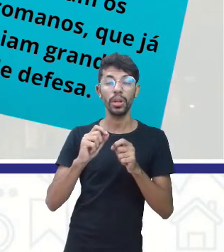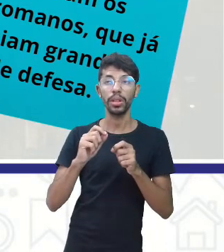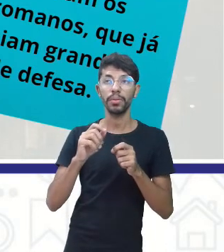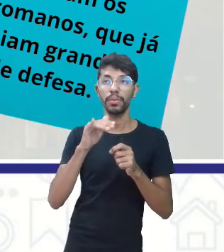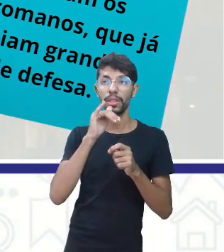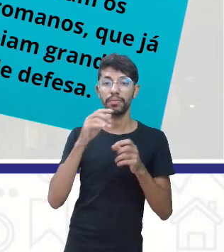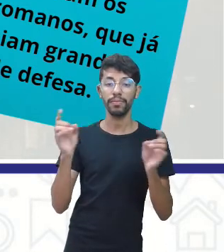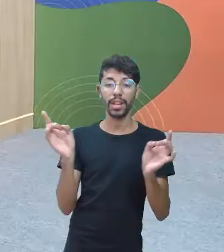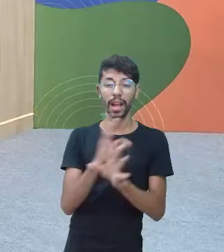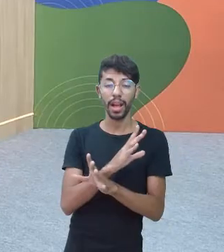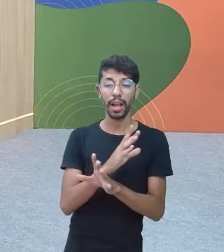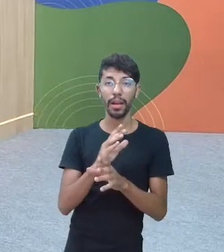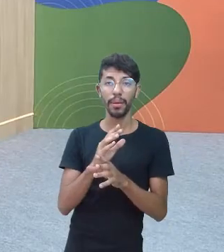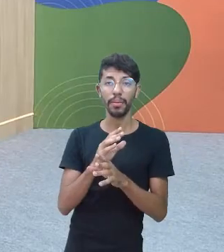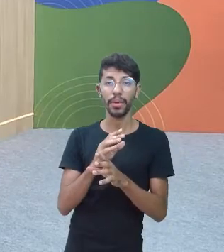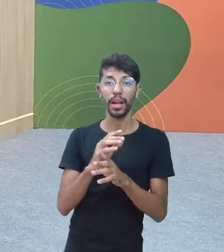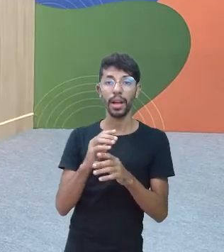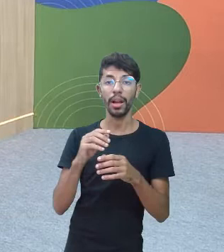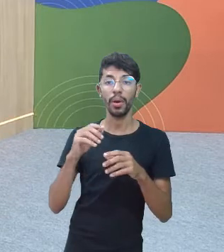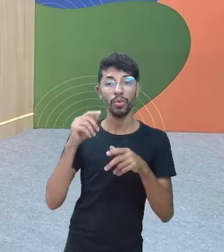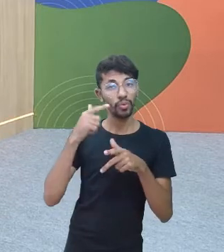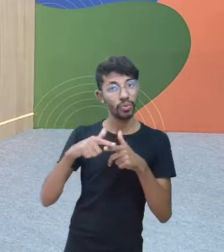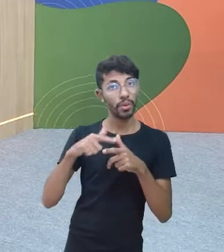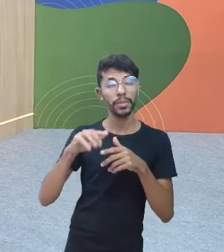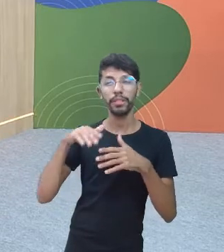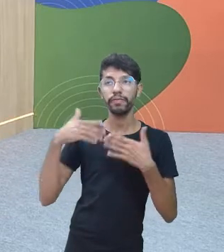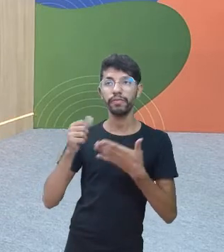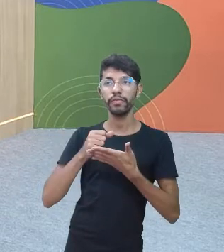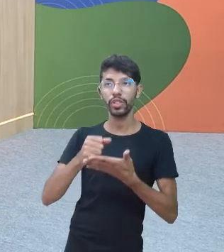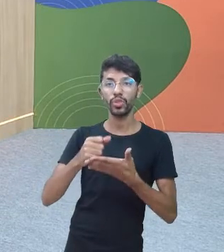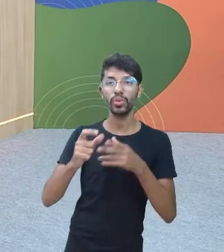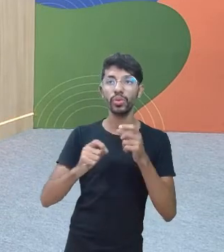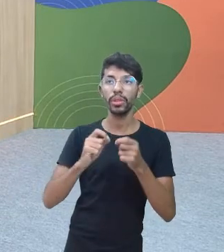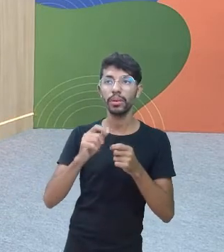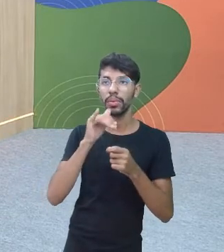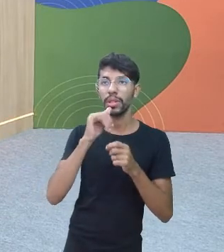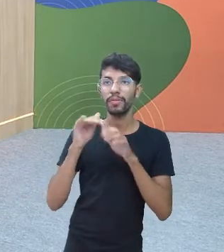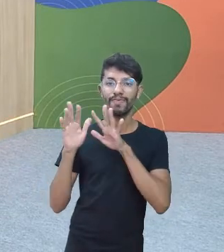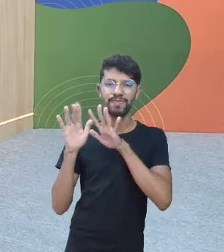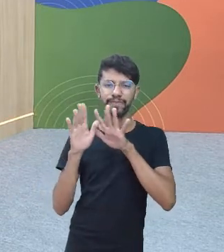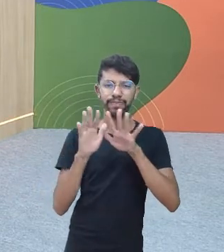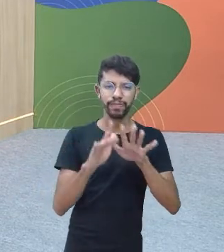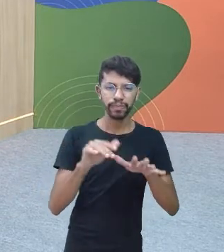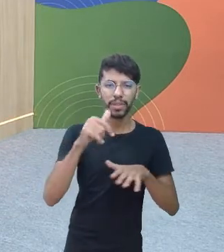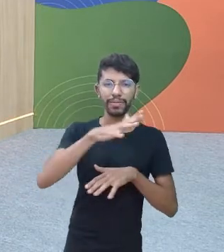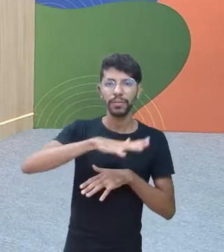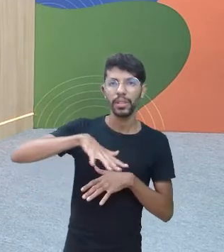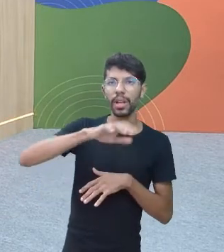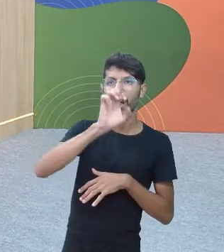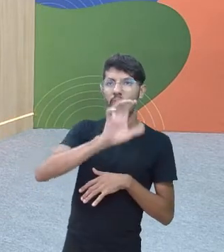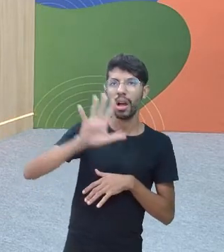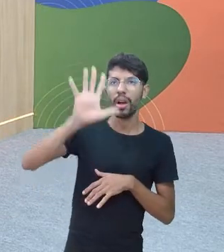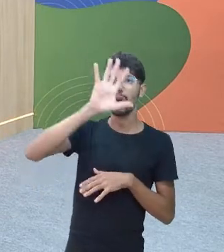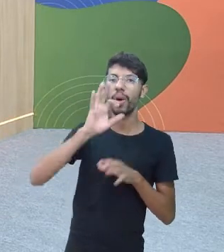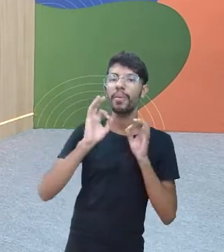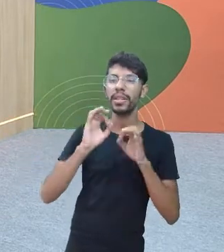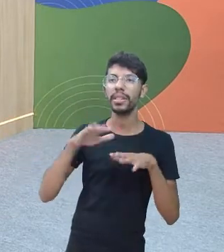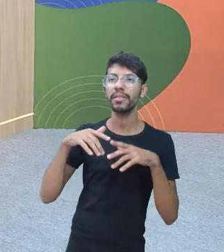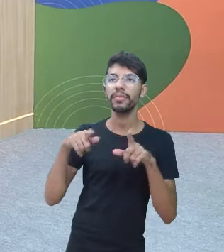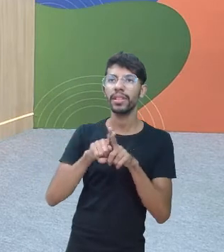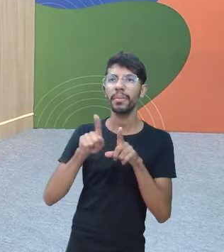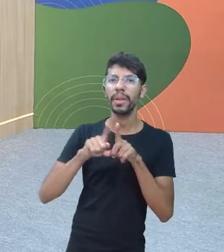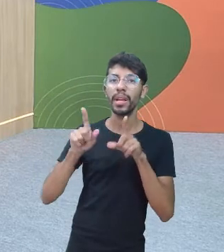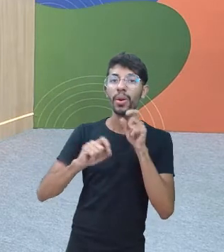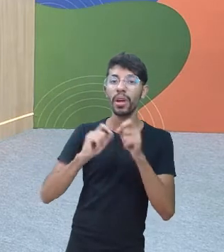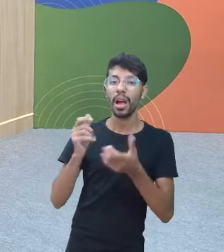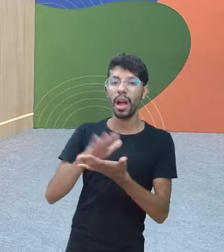para acabar de ajudar, nós vamos ter várias invasões sobre o território europeu, inclusive de povos vindos da Ásia, como os